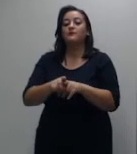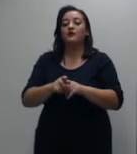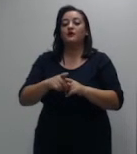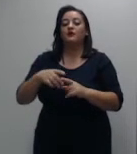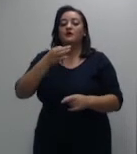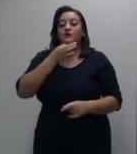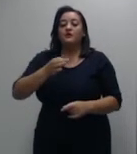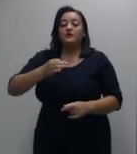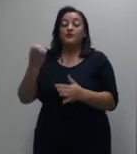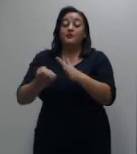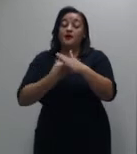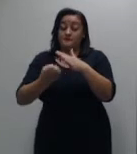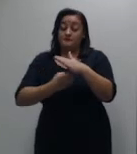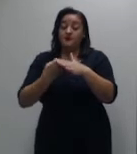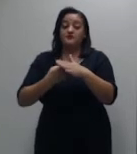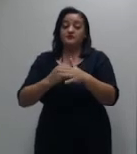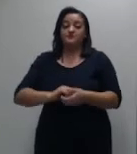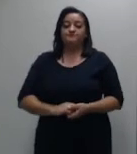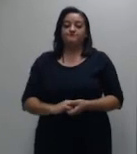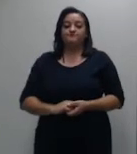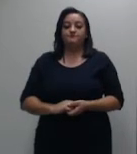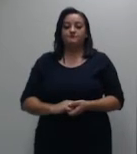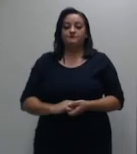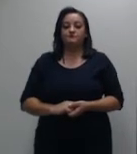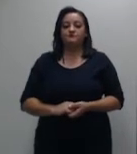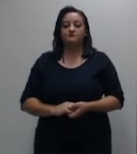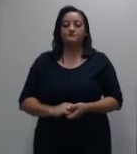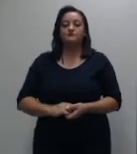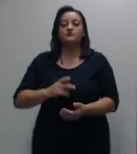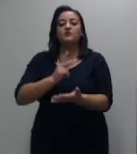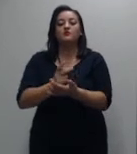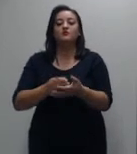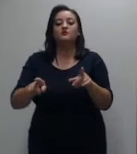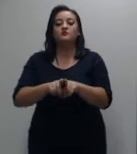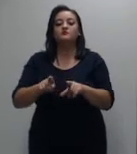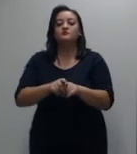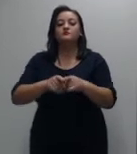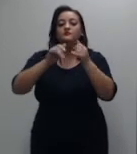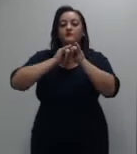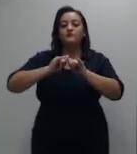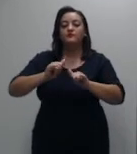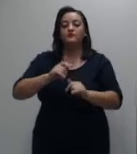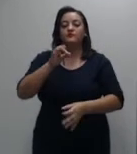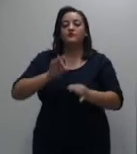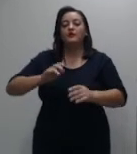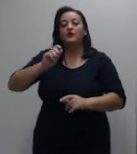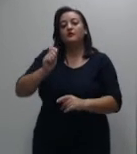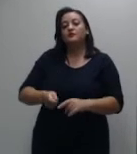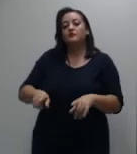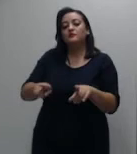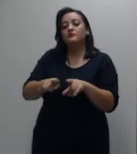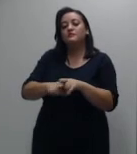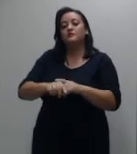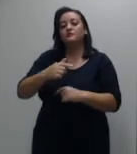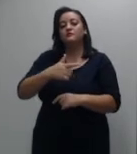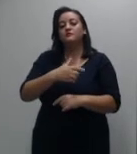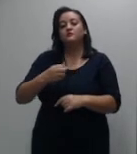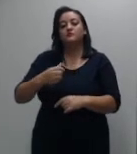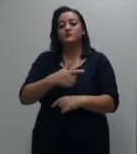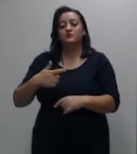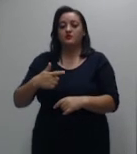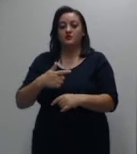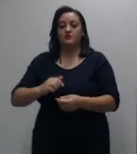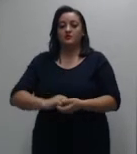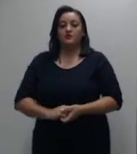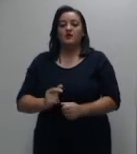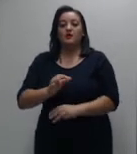portante é time pacto na sequência foi proferida sentença em 31 de Maio 2002 pelo brilhantismo